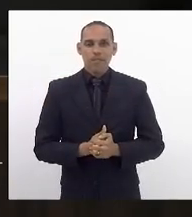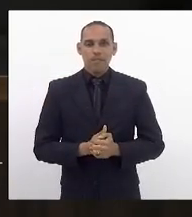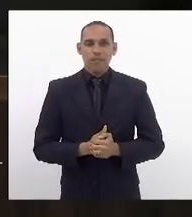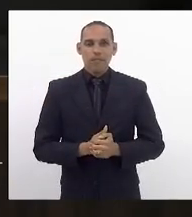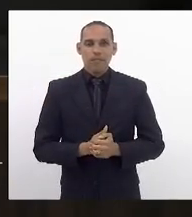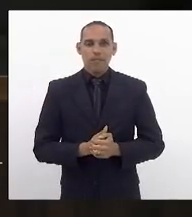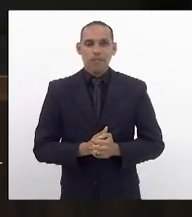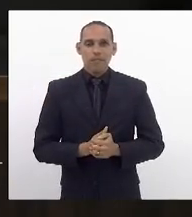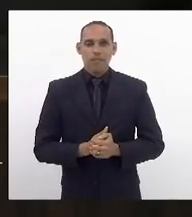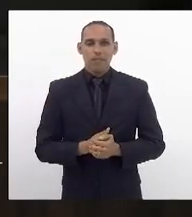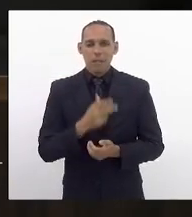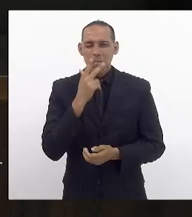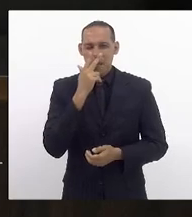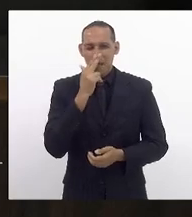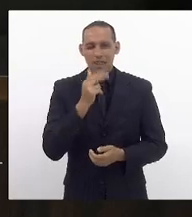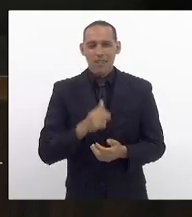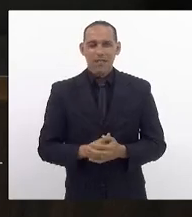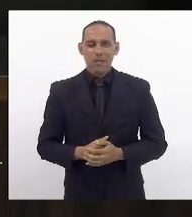Assim é, se lhe parece.